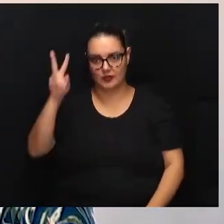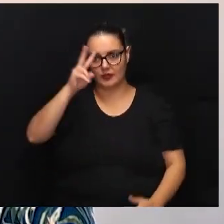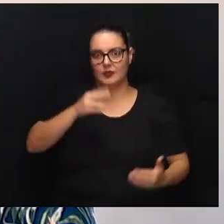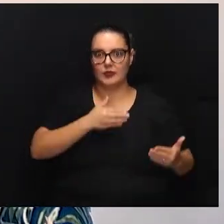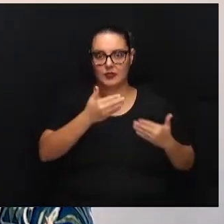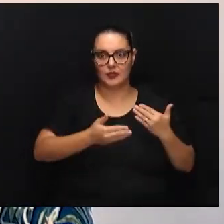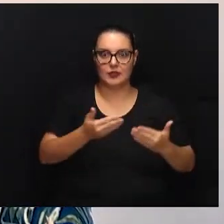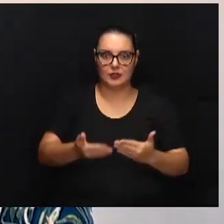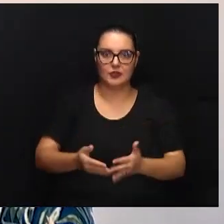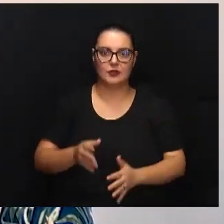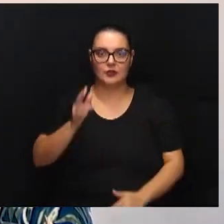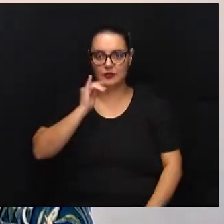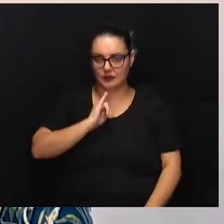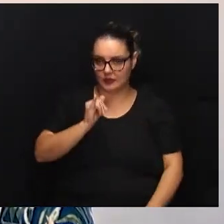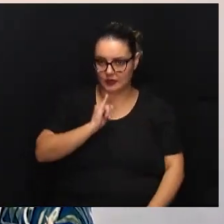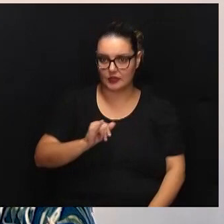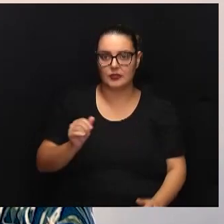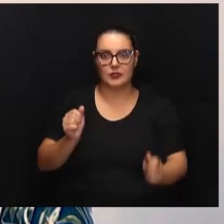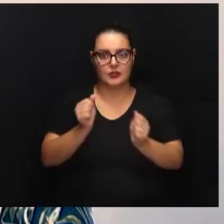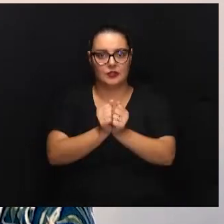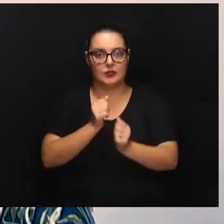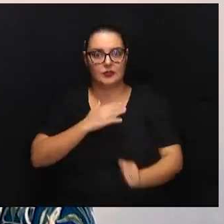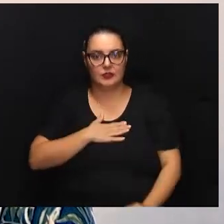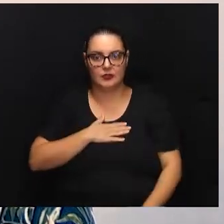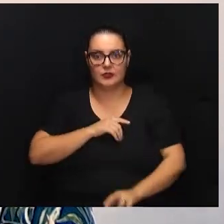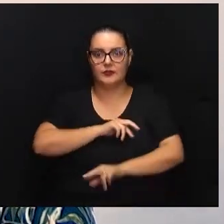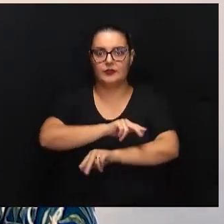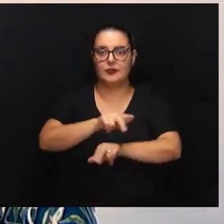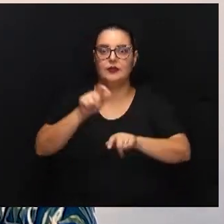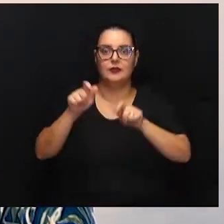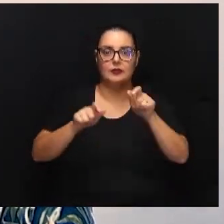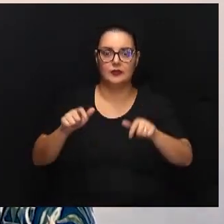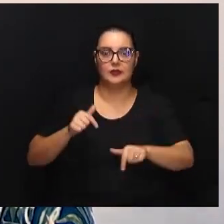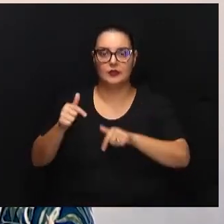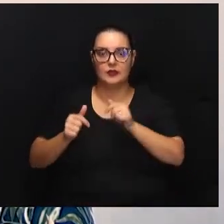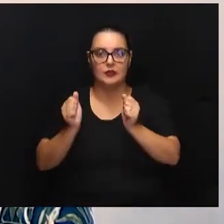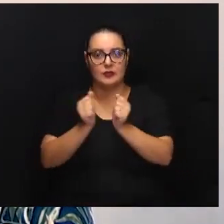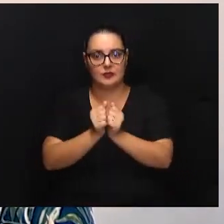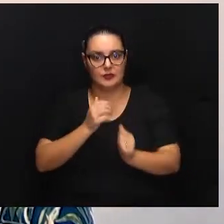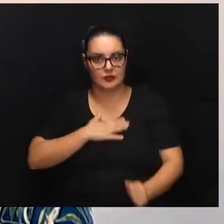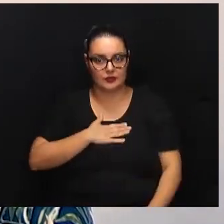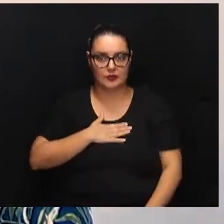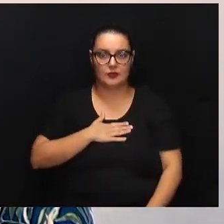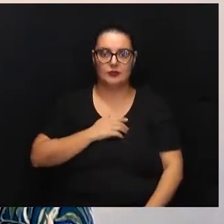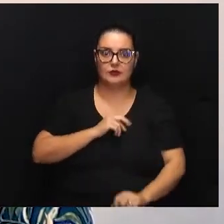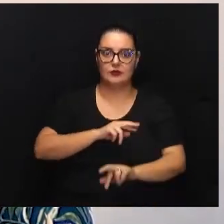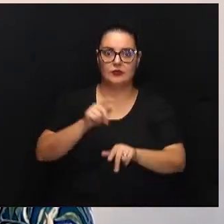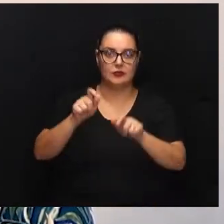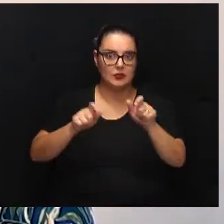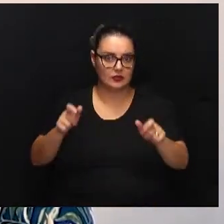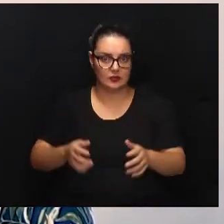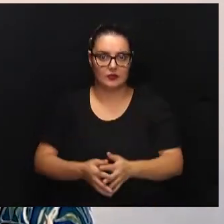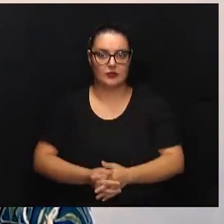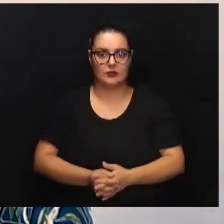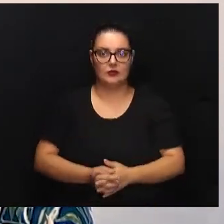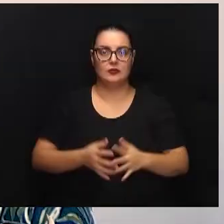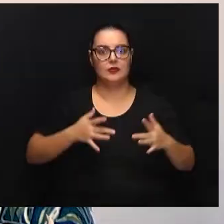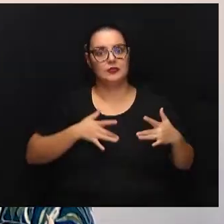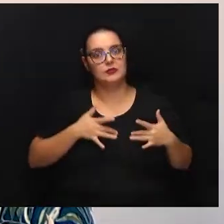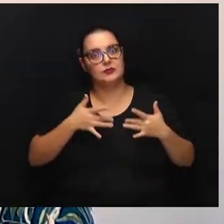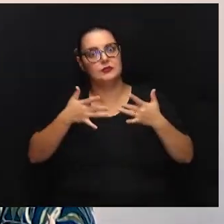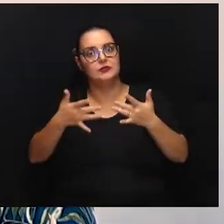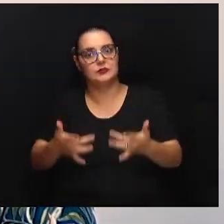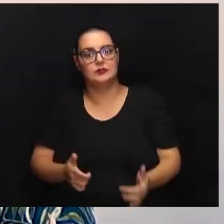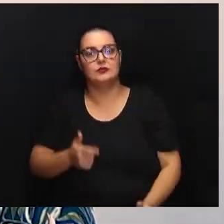tem muita gente trabalhando, muita gente se doando para continuar contando a história, mas isso também só